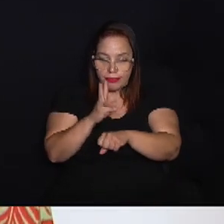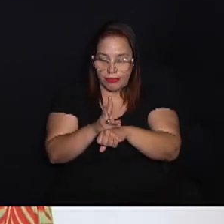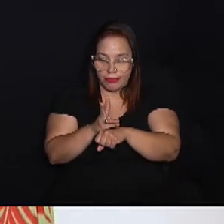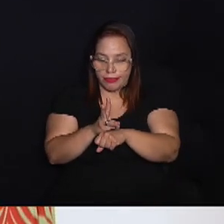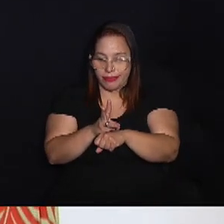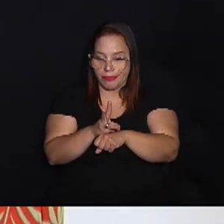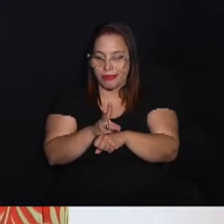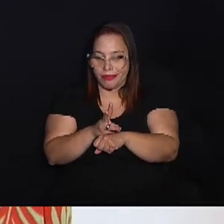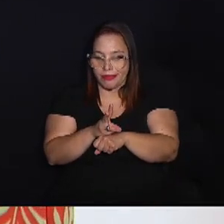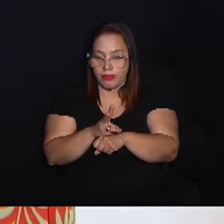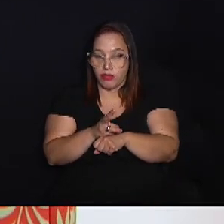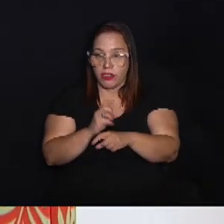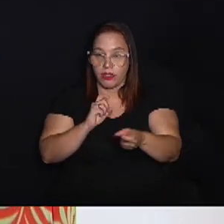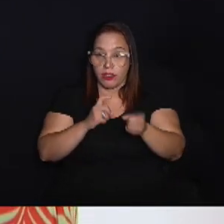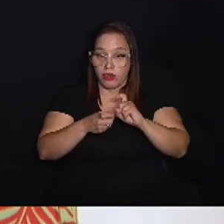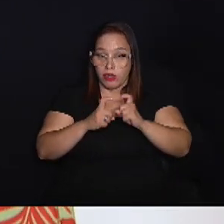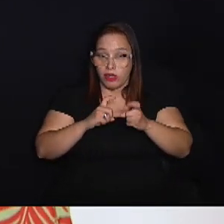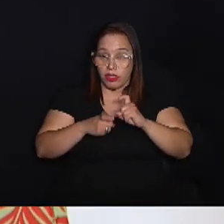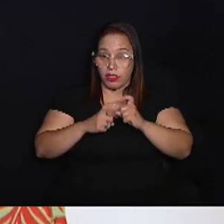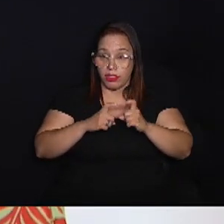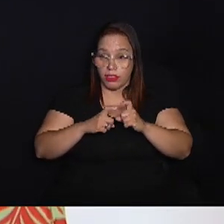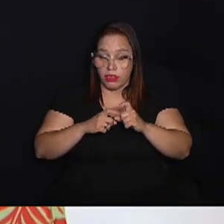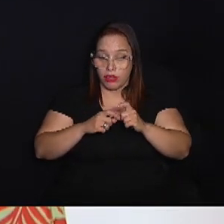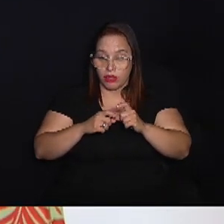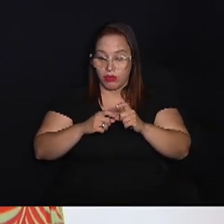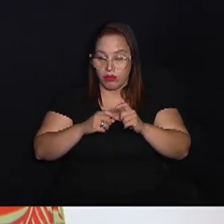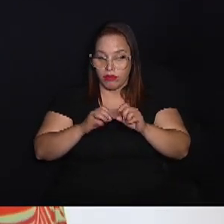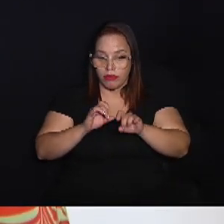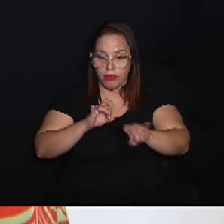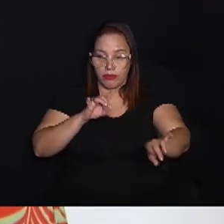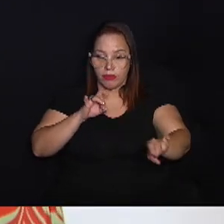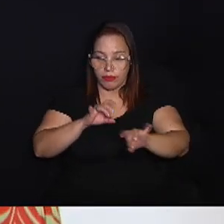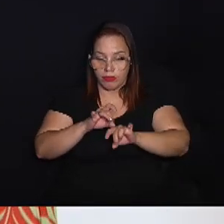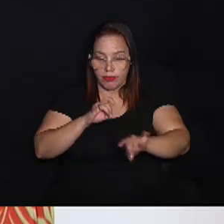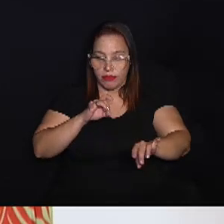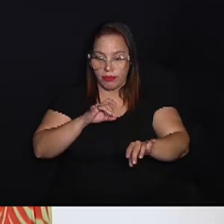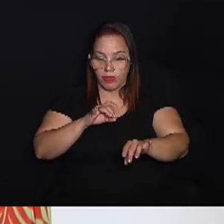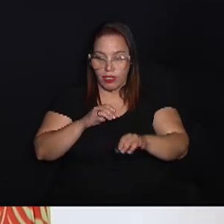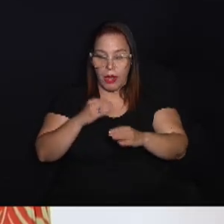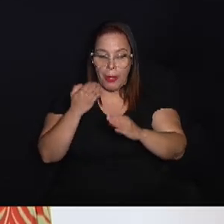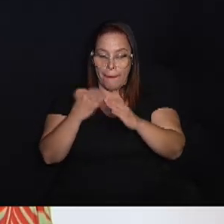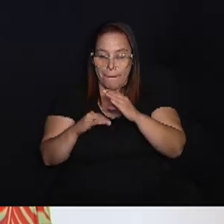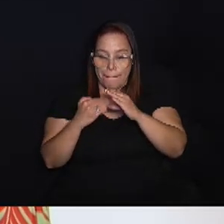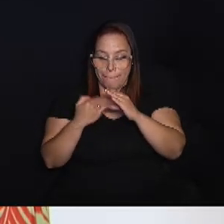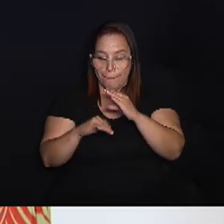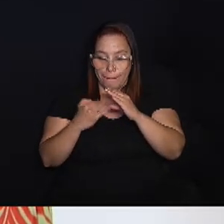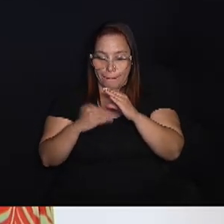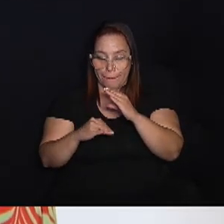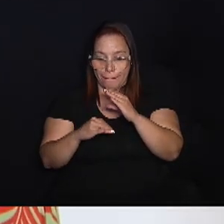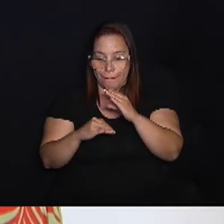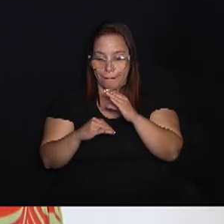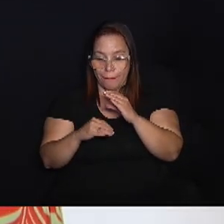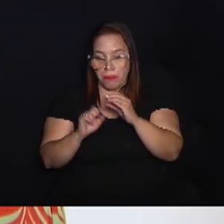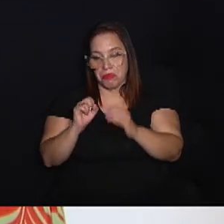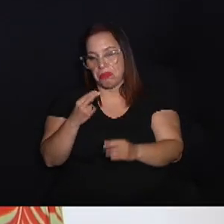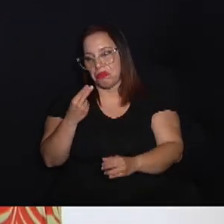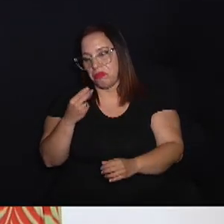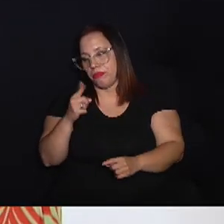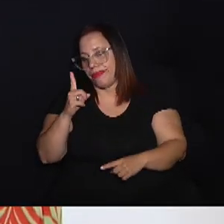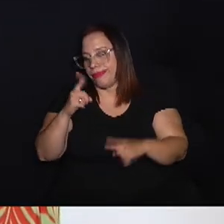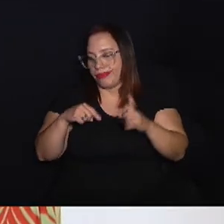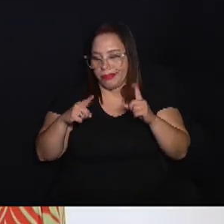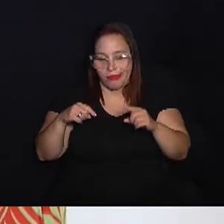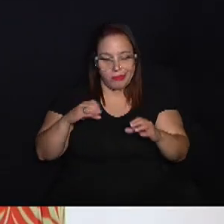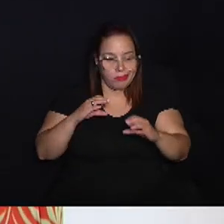de reuniões à distância e e-mail, né? Então, ou seja, vários meios